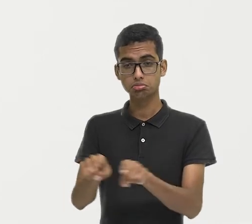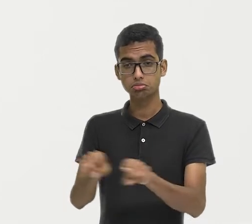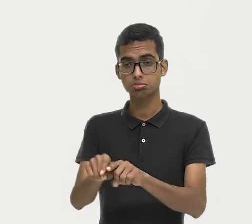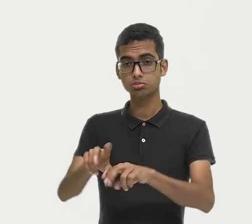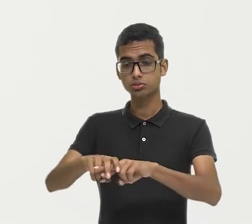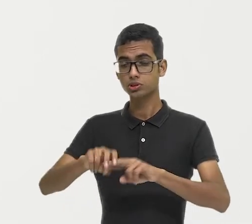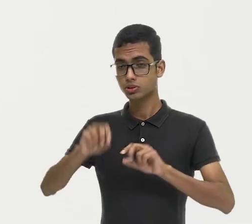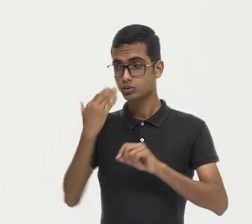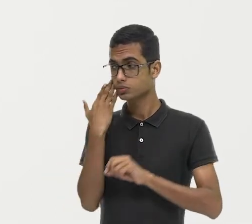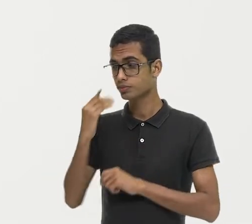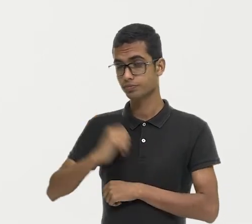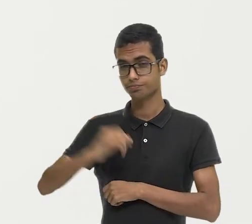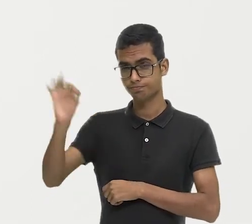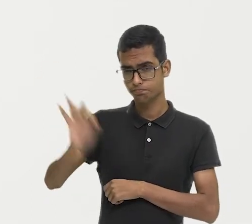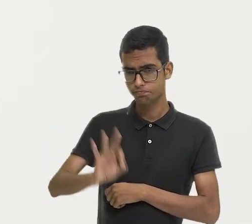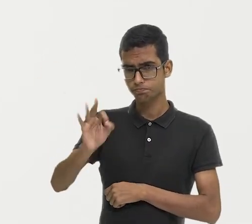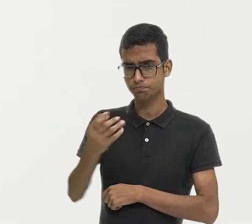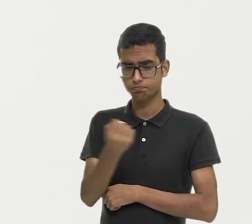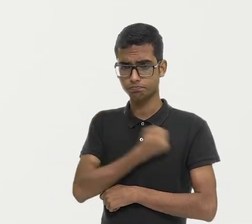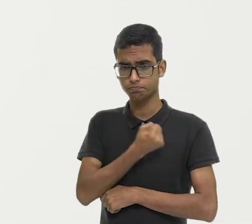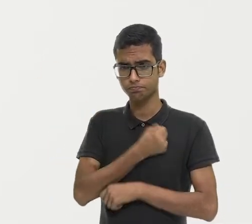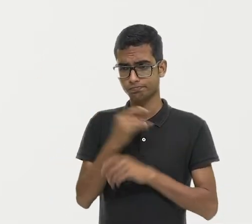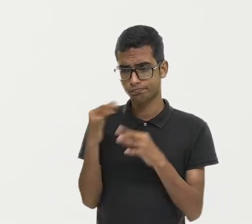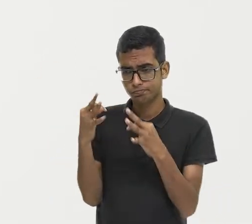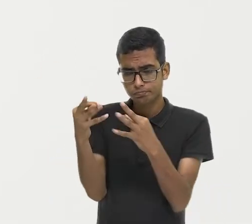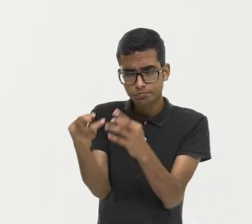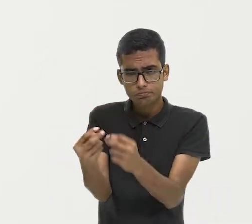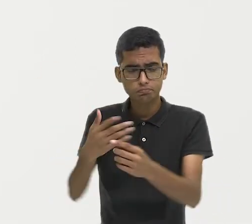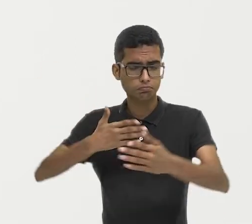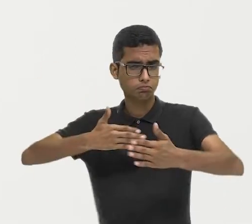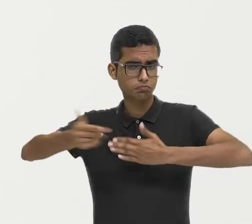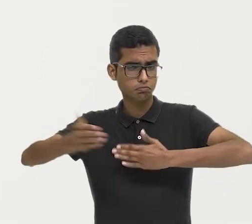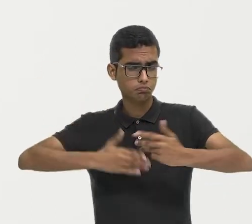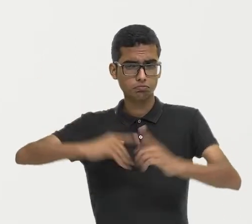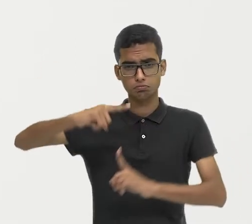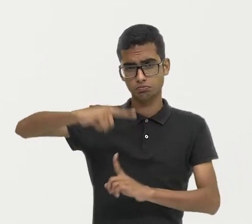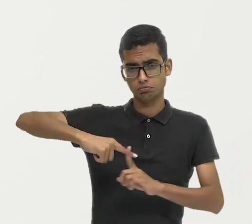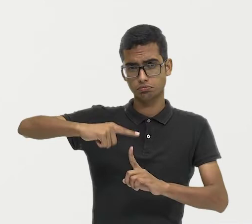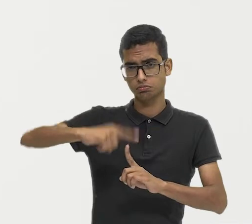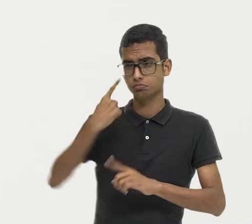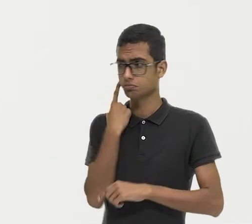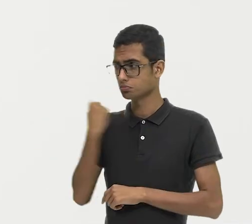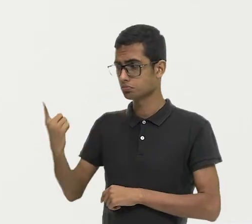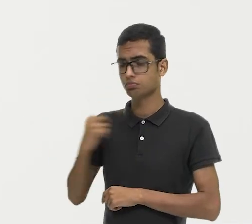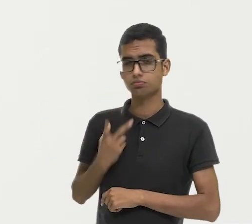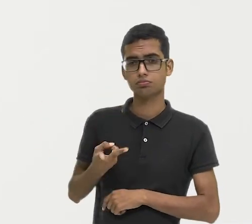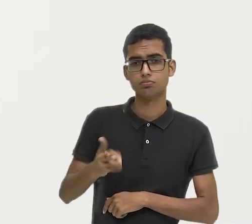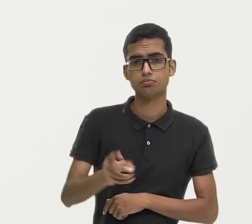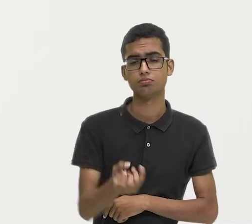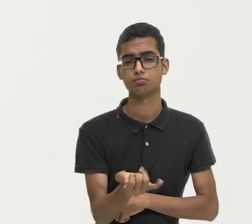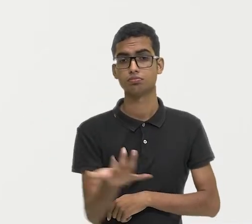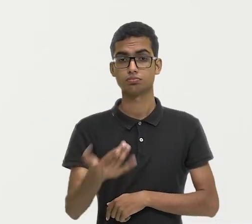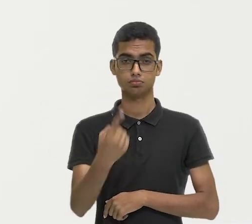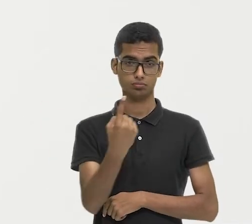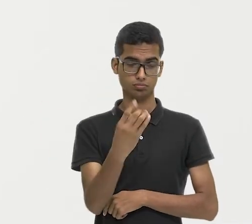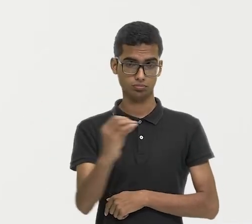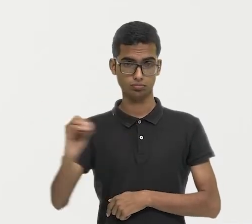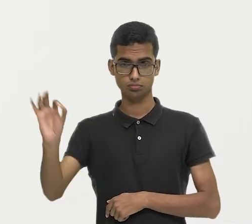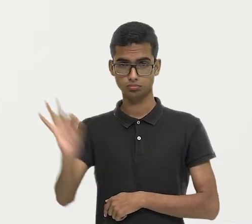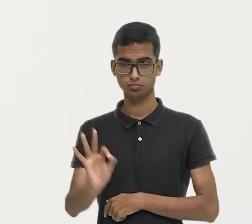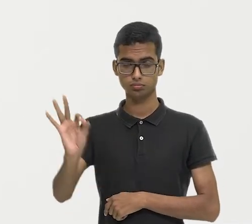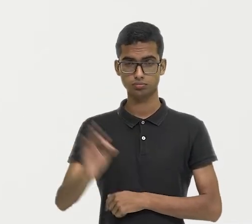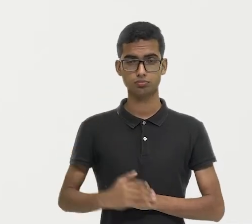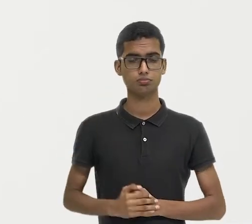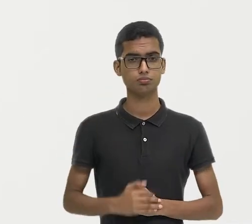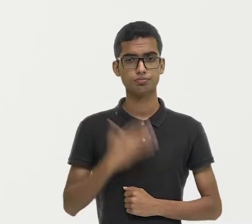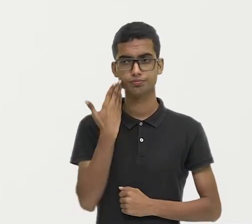que ser, até porque a porcentagem do todo, seja em qualquer tipo que ele trate, sempre é